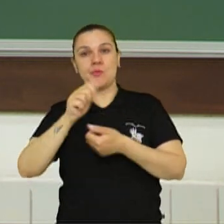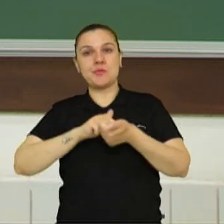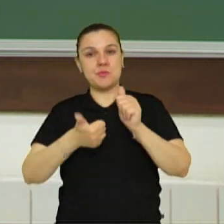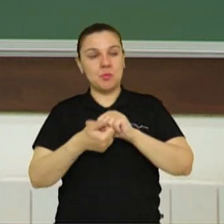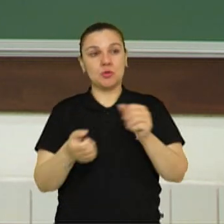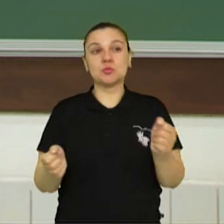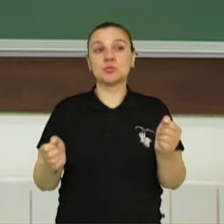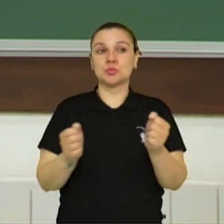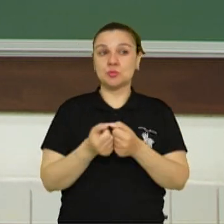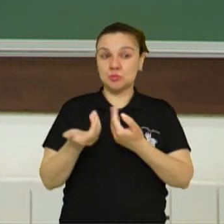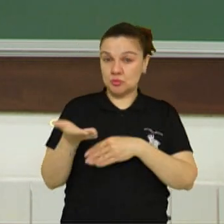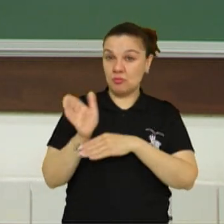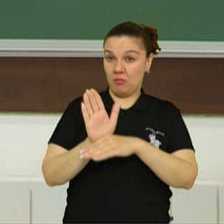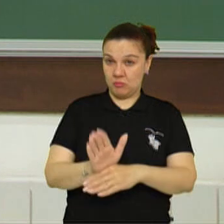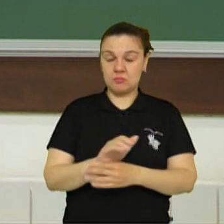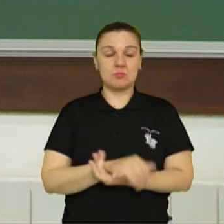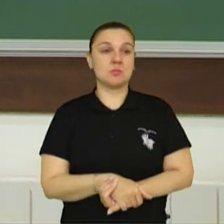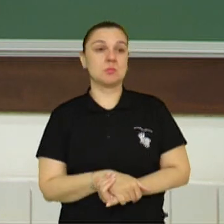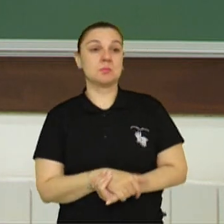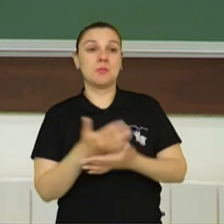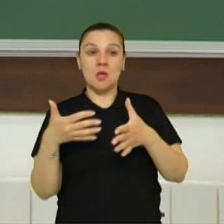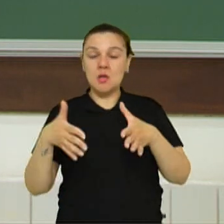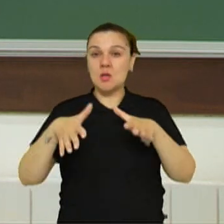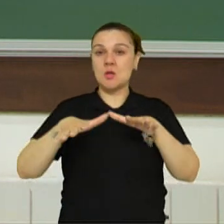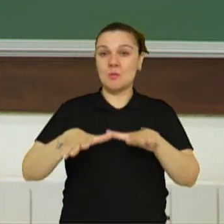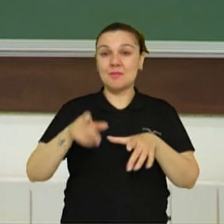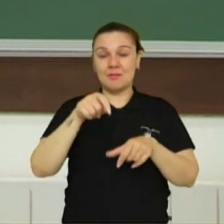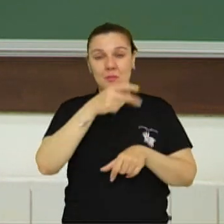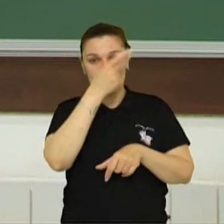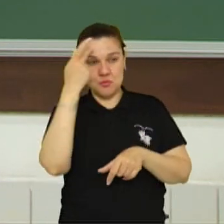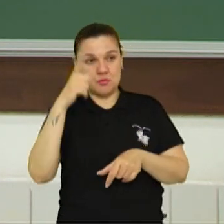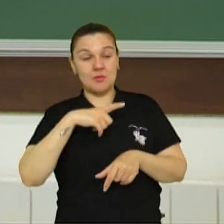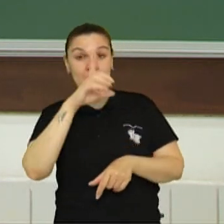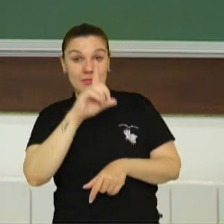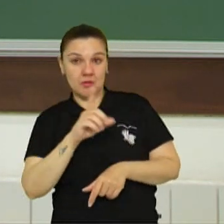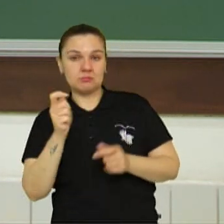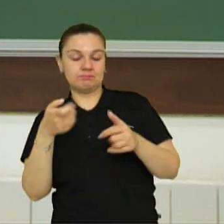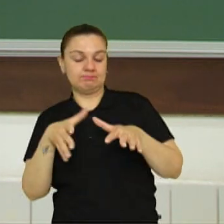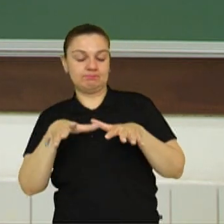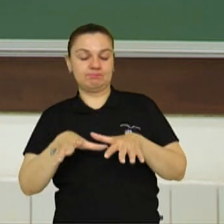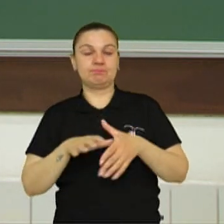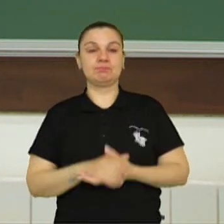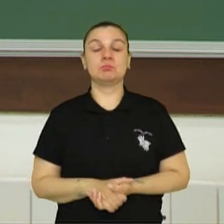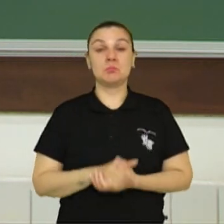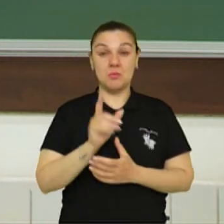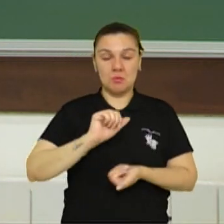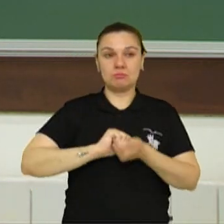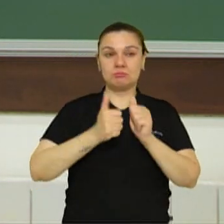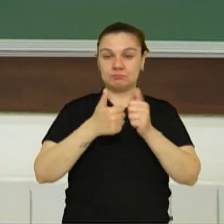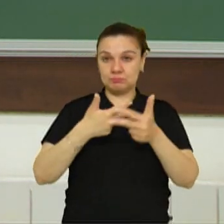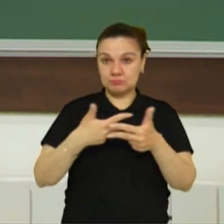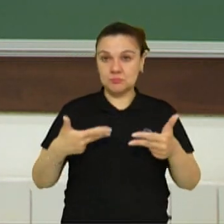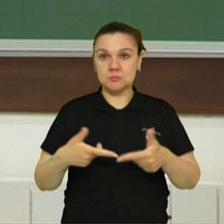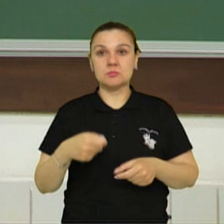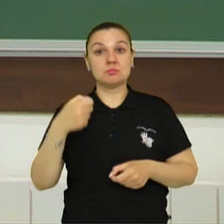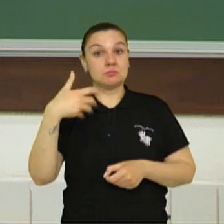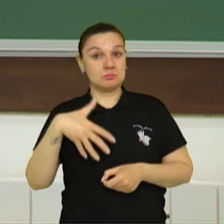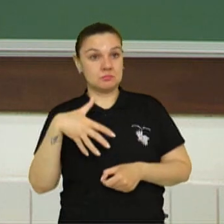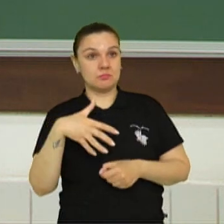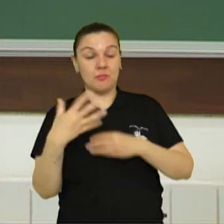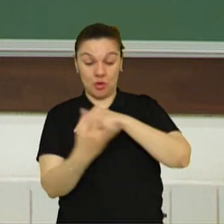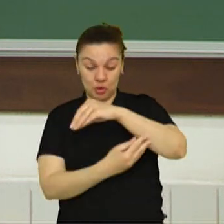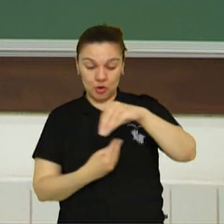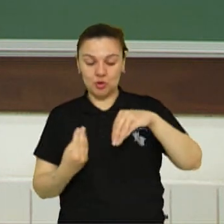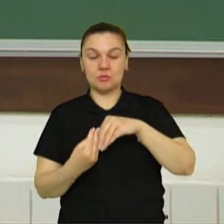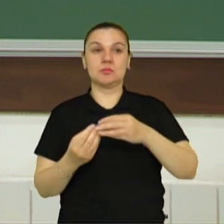tênis também, ele vai ajudar. Ele é inclusivo porque eu consigo incluir as pessoas com deficiência também, tá? Então, é um esporte, né, que a gente pode chamar de